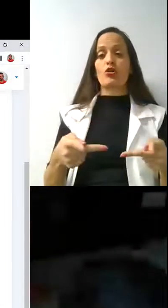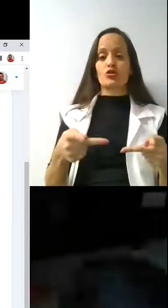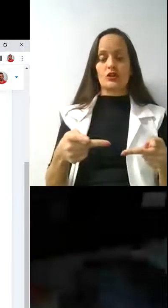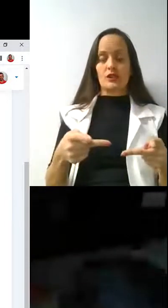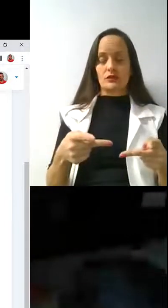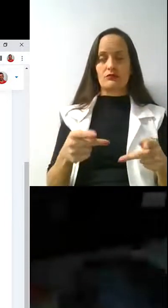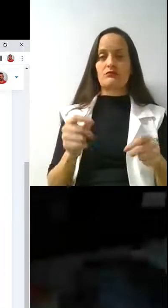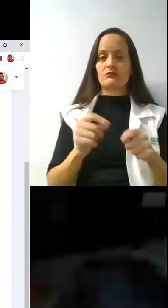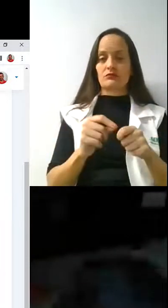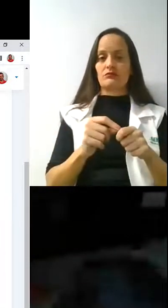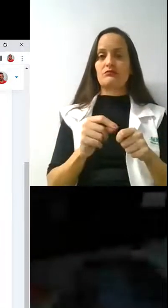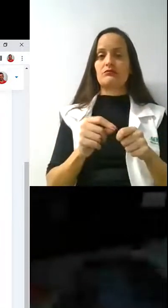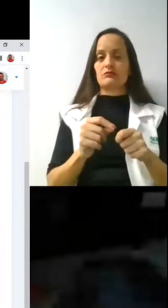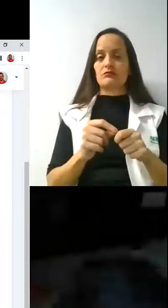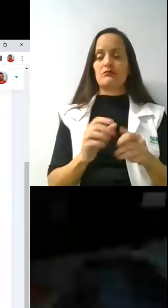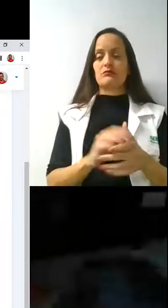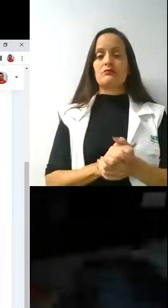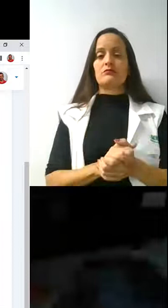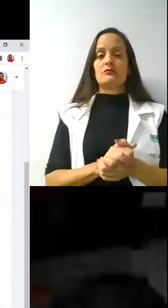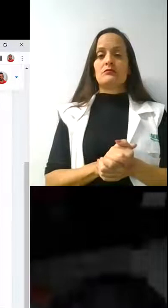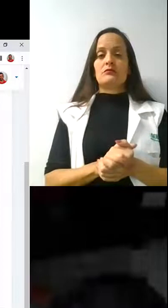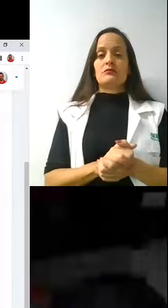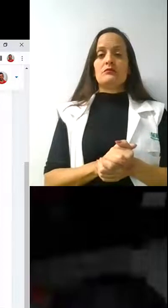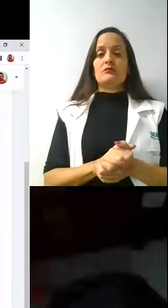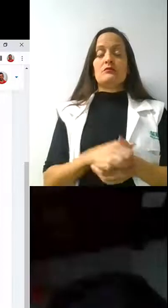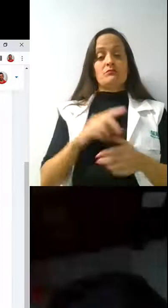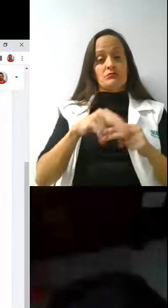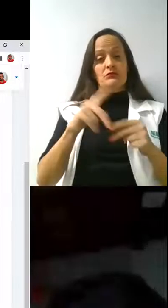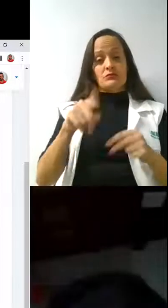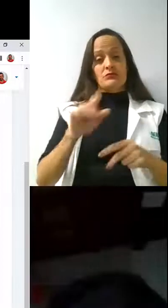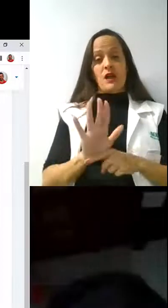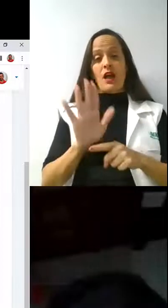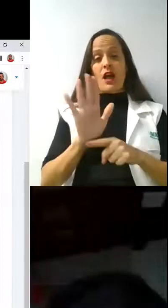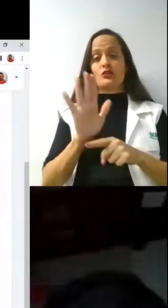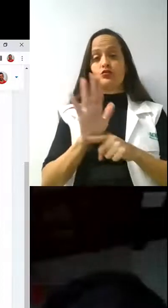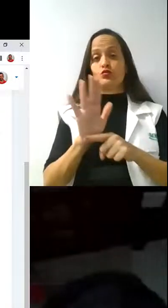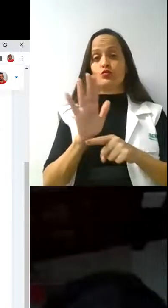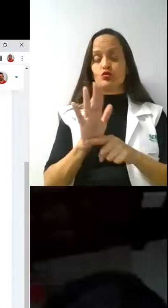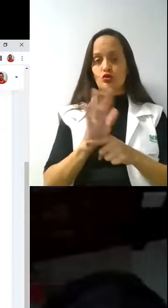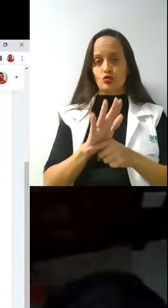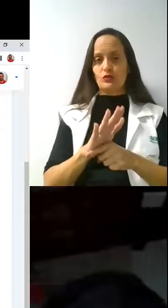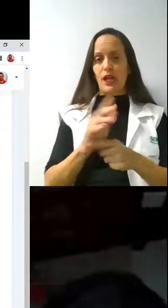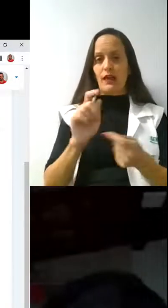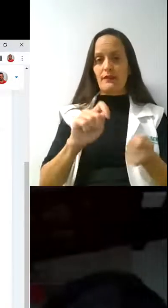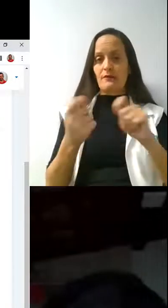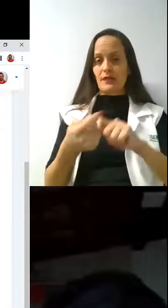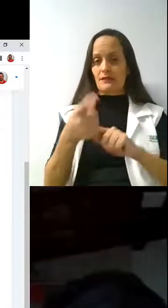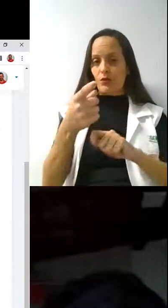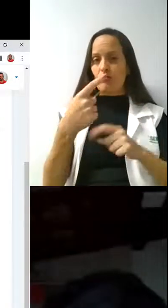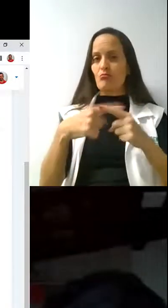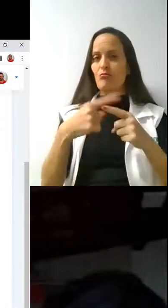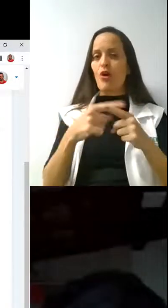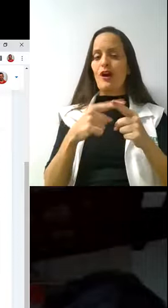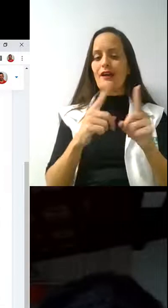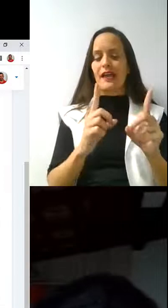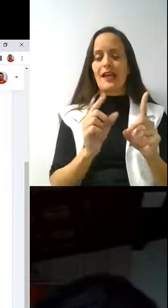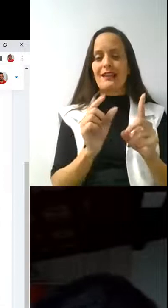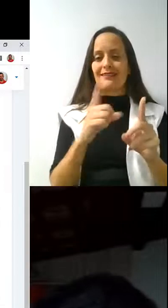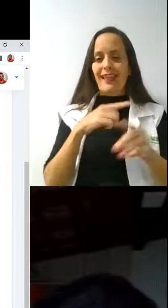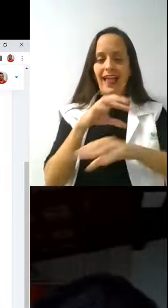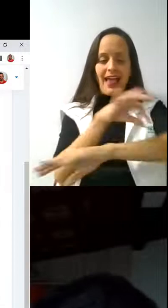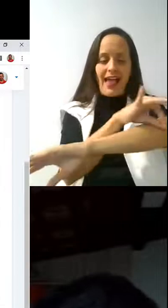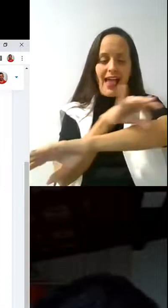várias escalas que podem ser utilizadas, né? Então, ele auxilia justamente nesses processos de conversão aqui, né? Então, ele tem escala de 1 para 20, 1 para